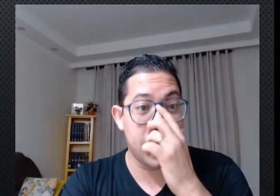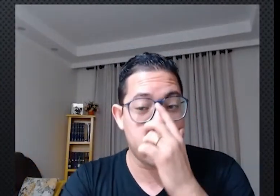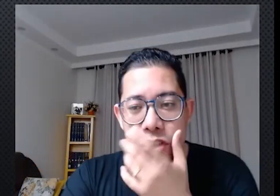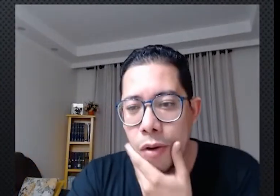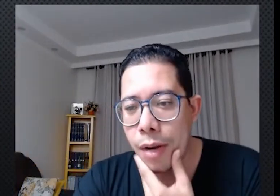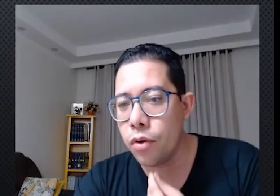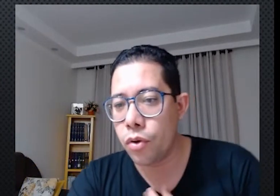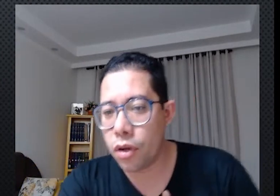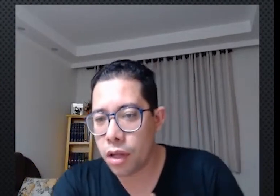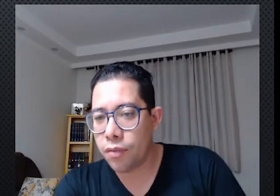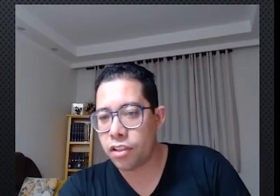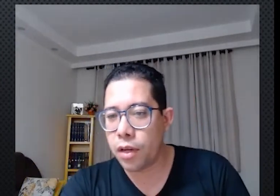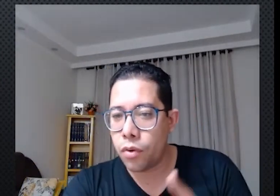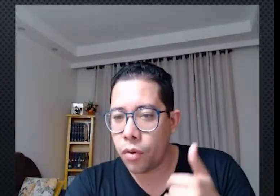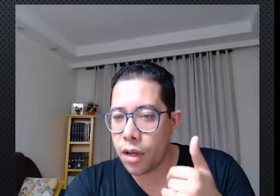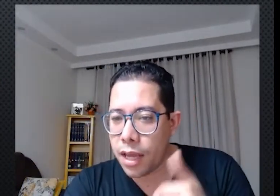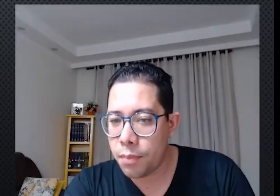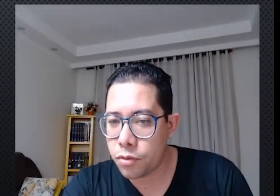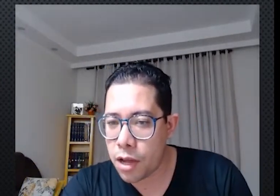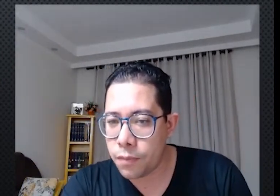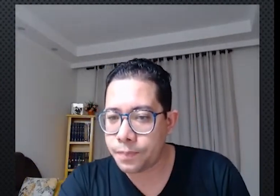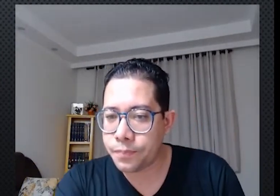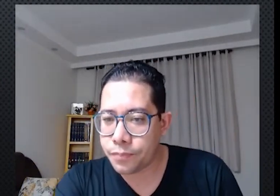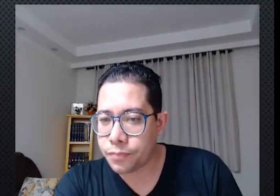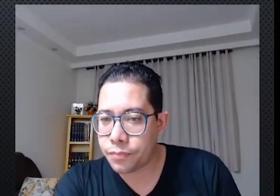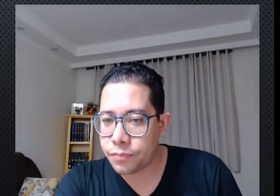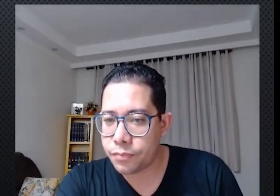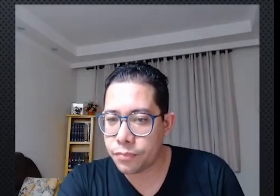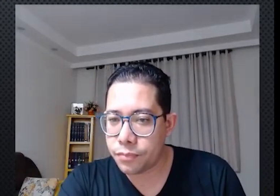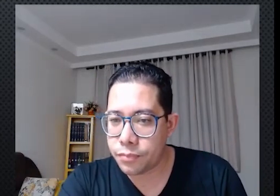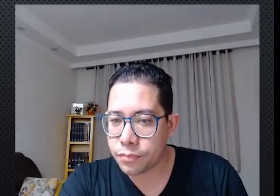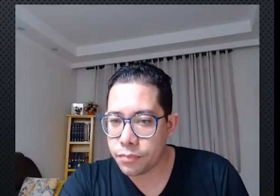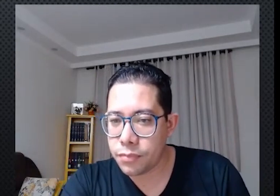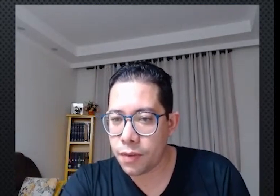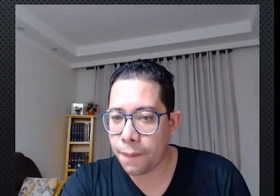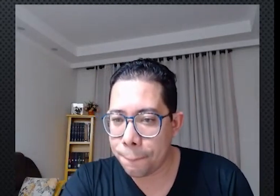complicou. Beleza, eu acho que agora melhorou. Vê se melhorou aí, pessoal.